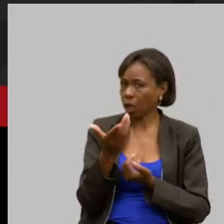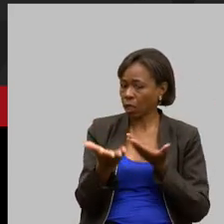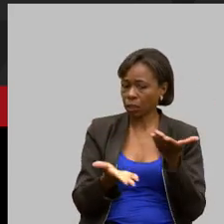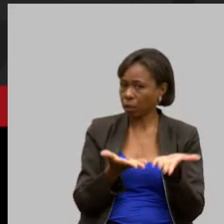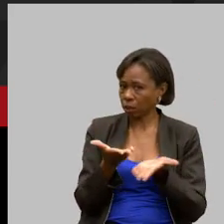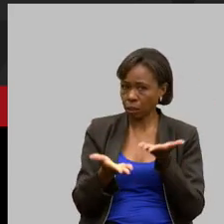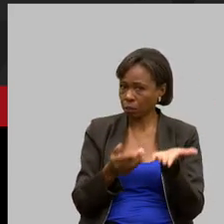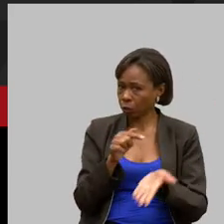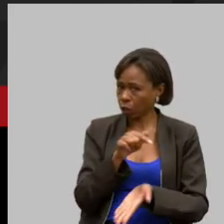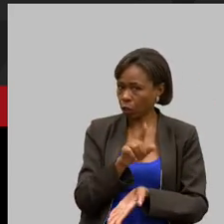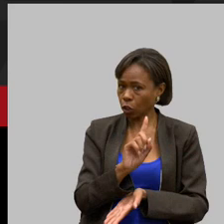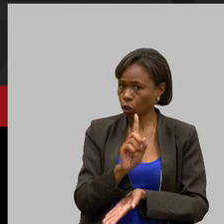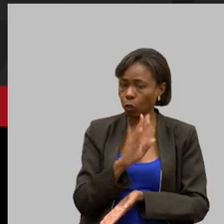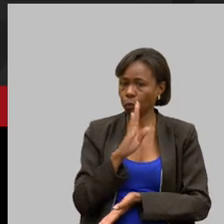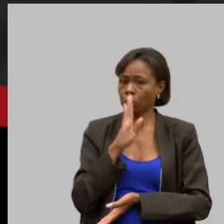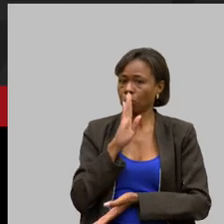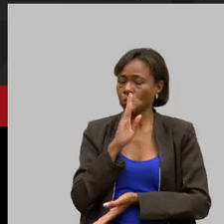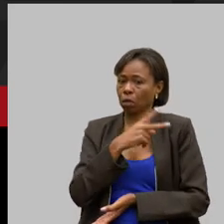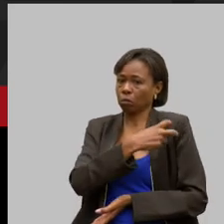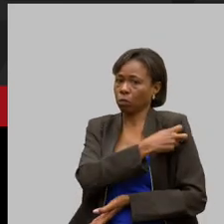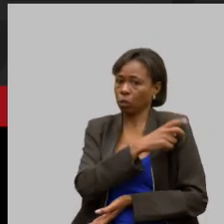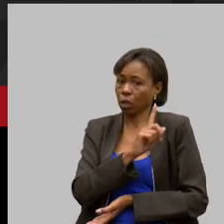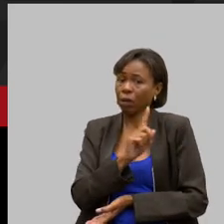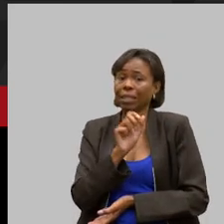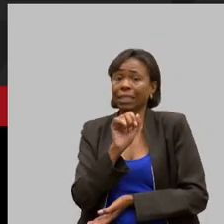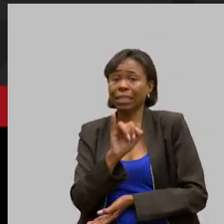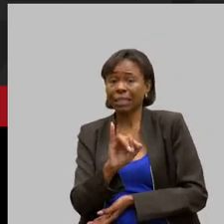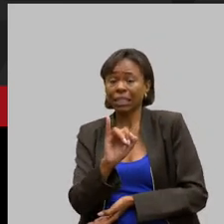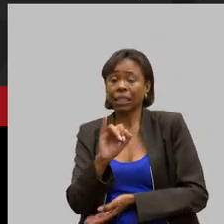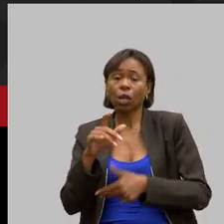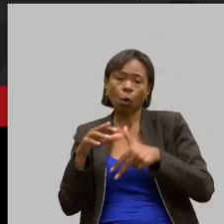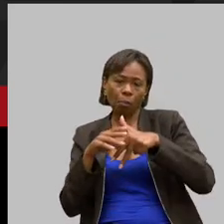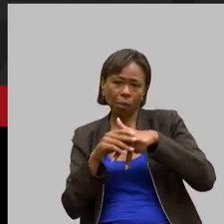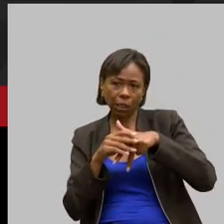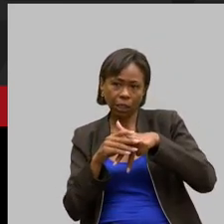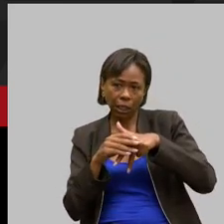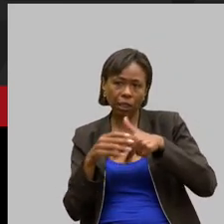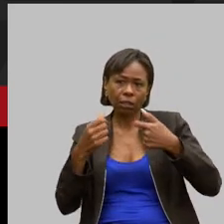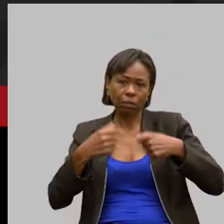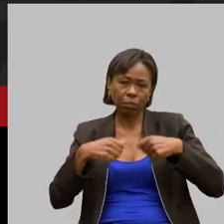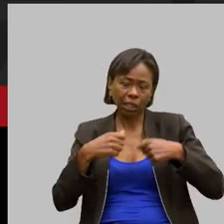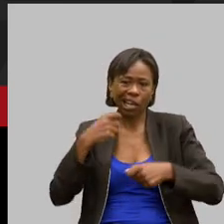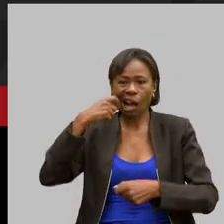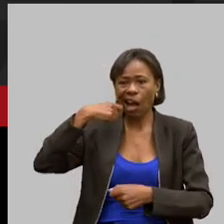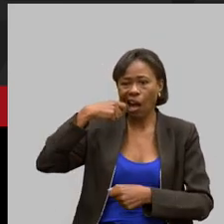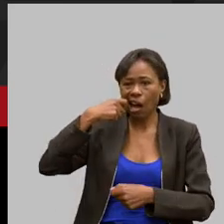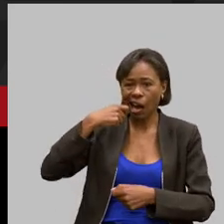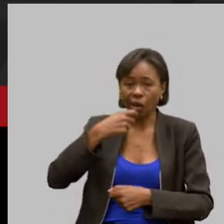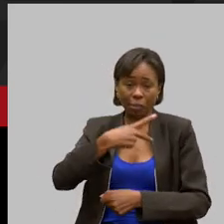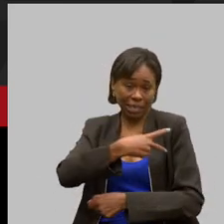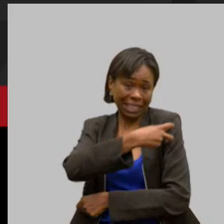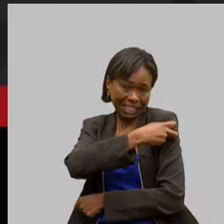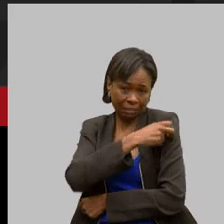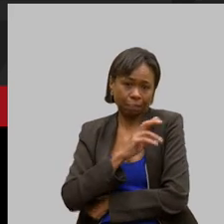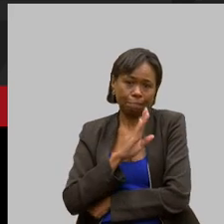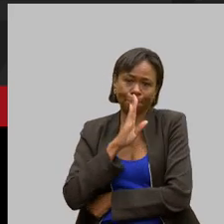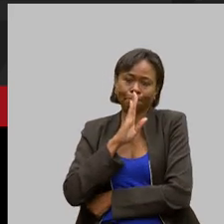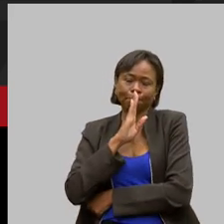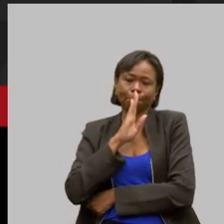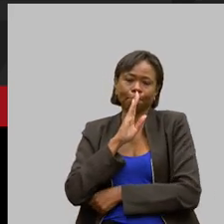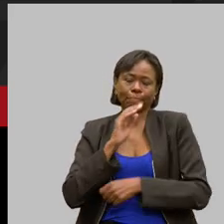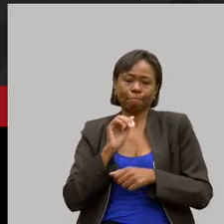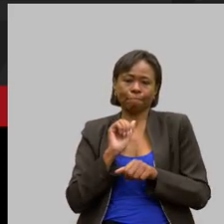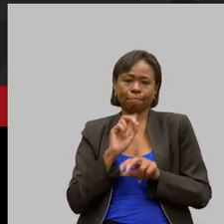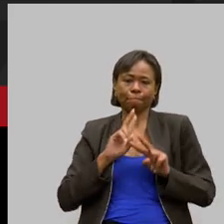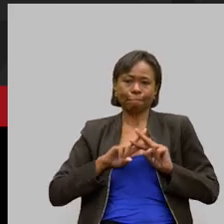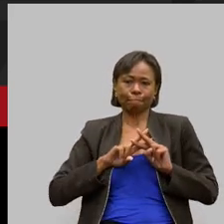precisam ser encaminhados para né que precisam do atendimento sob sedação a gente tem